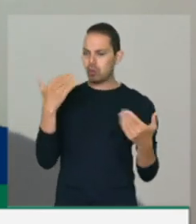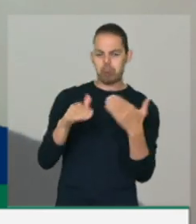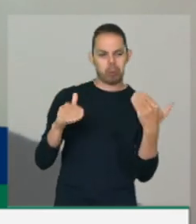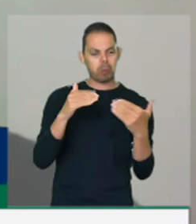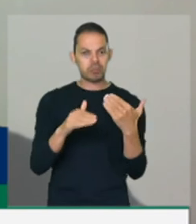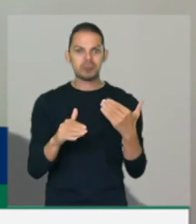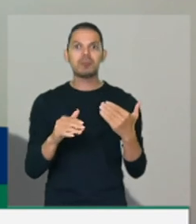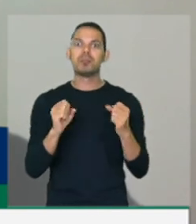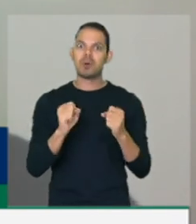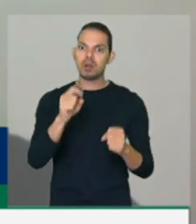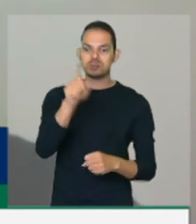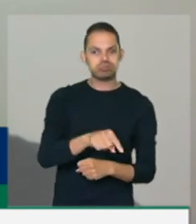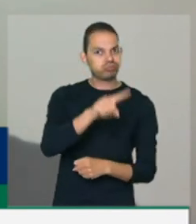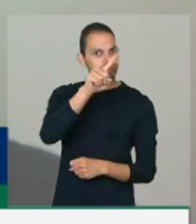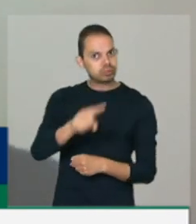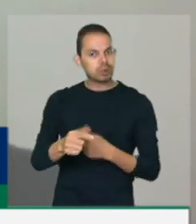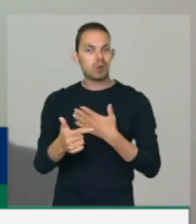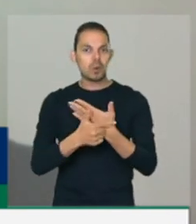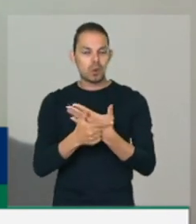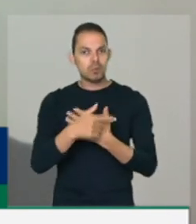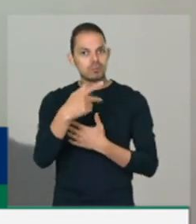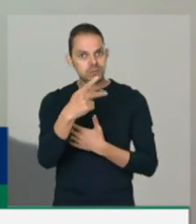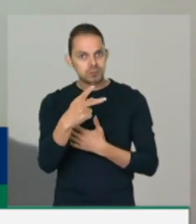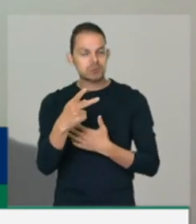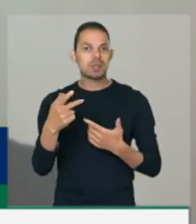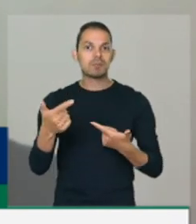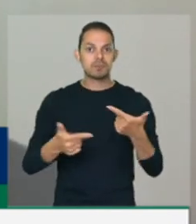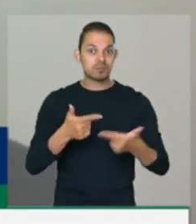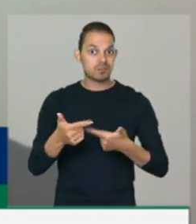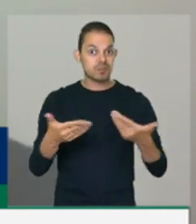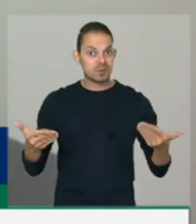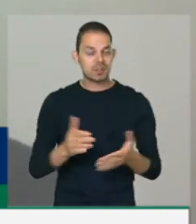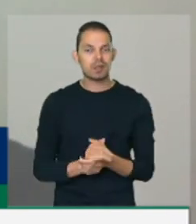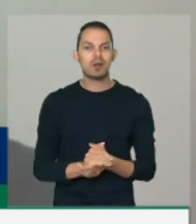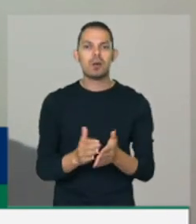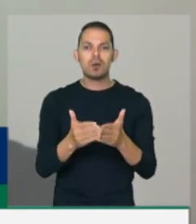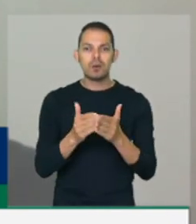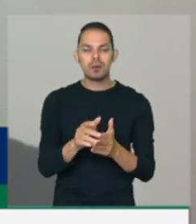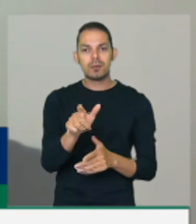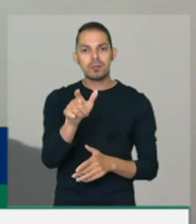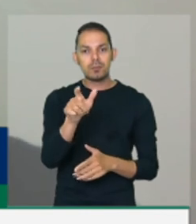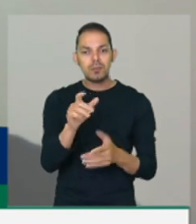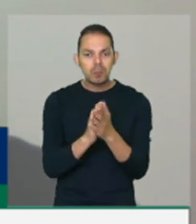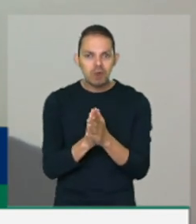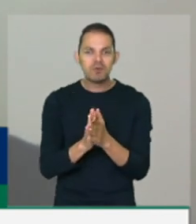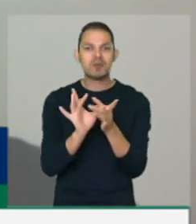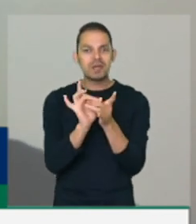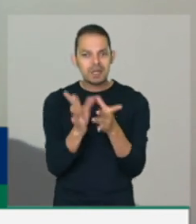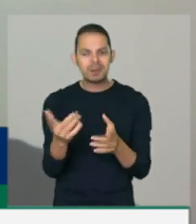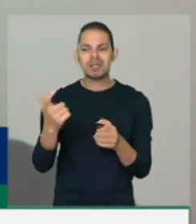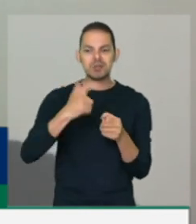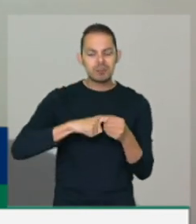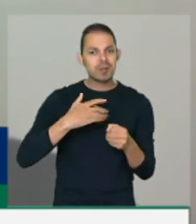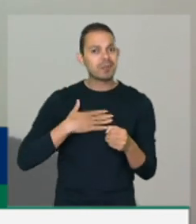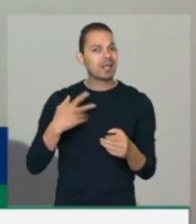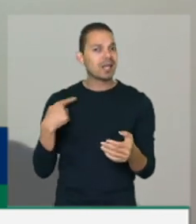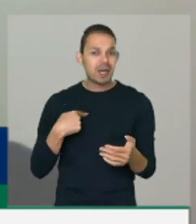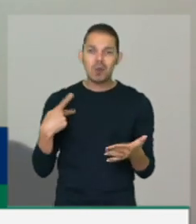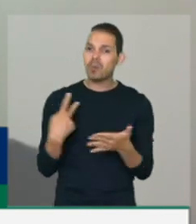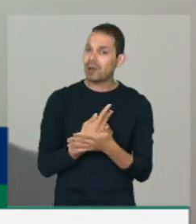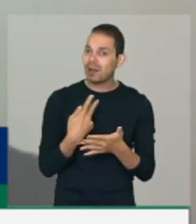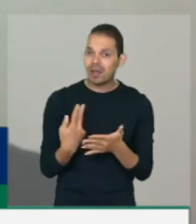sendo cassado por ofício. Peço a vocês, devolvam a minha liberdade, que eu nada fiz para